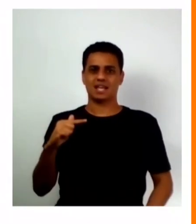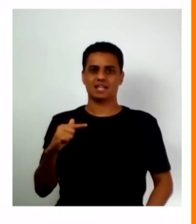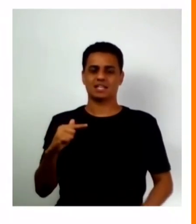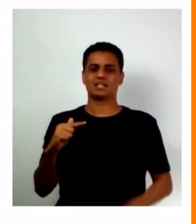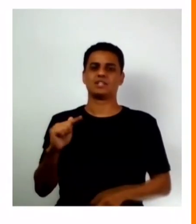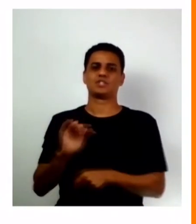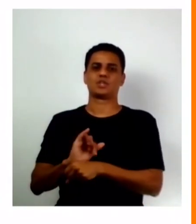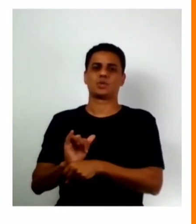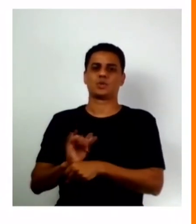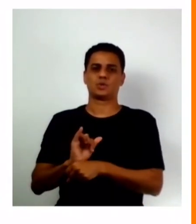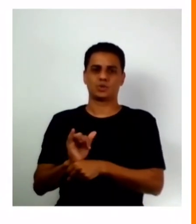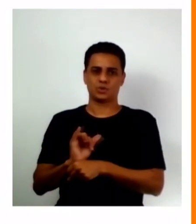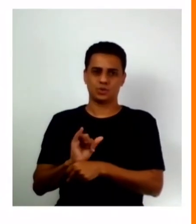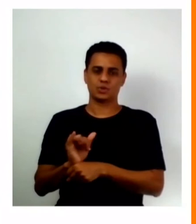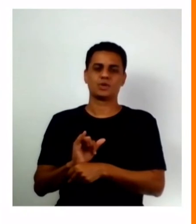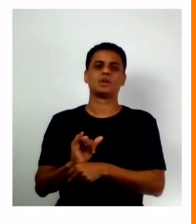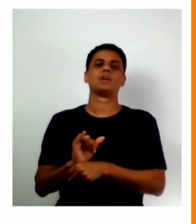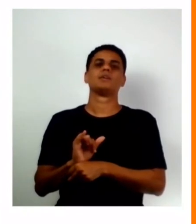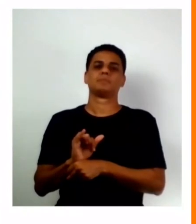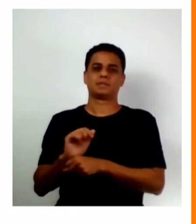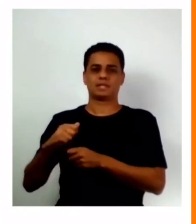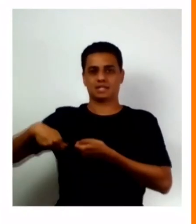o canal do Itaú Cultural no YouTube.